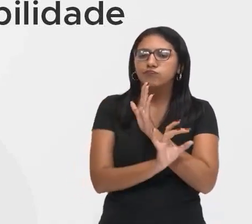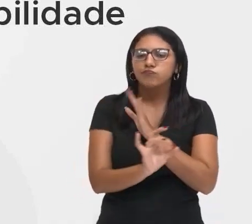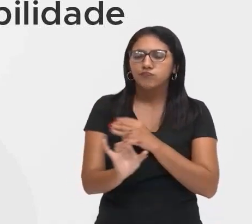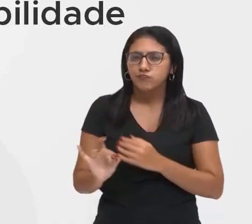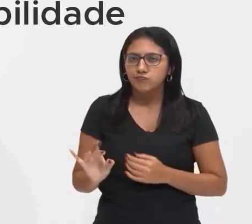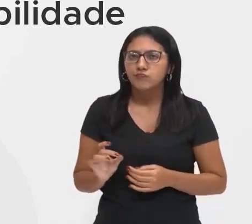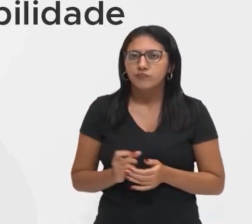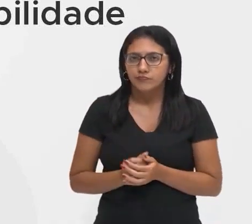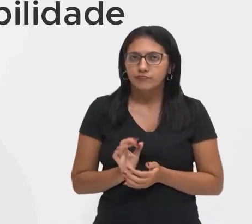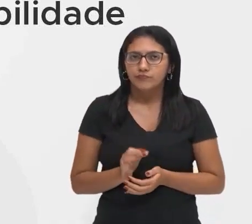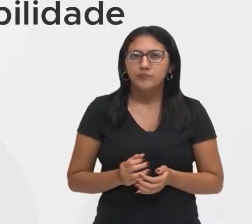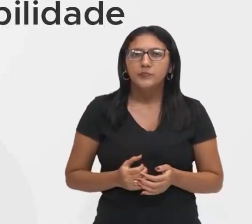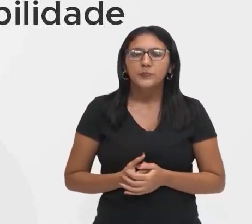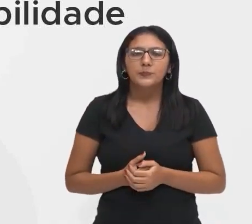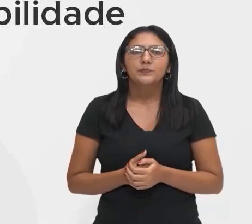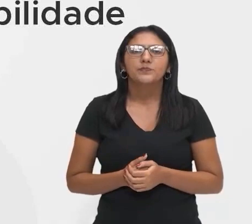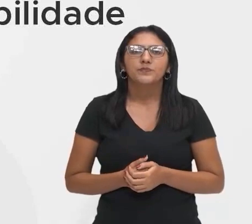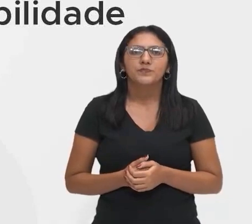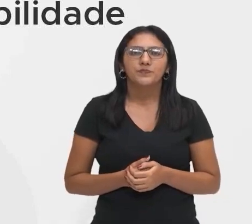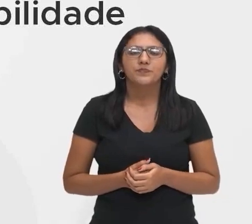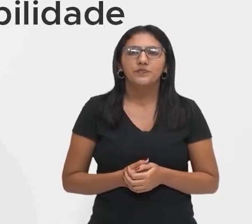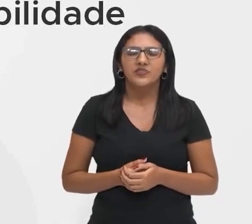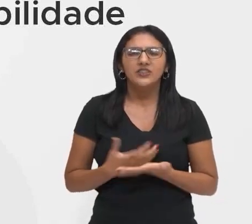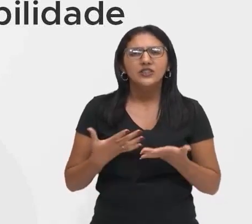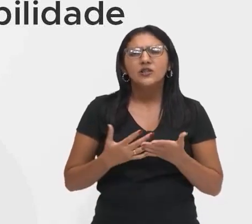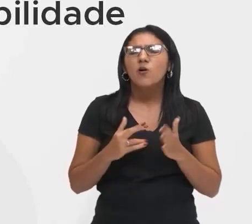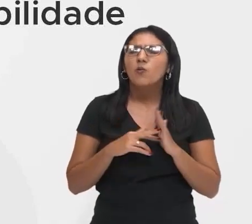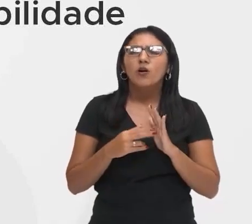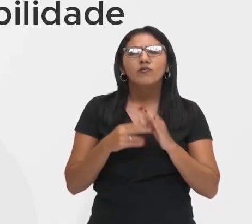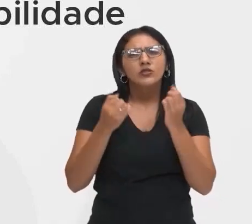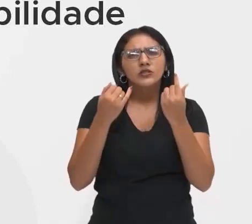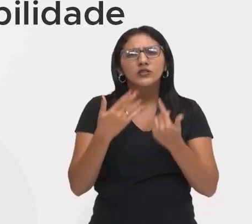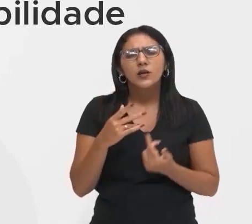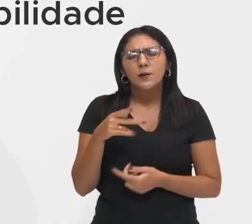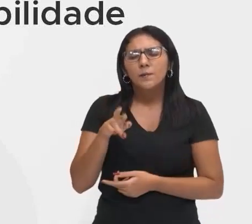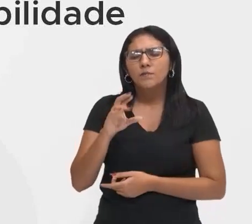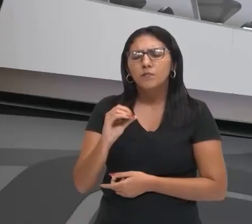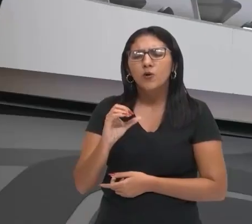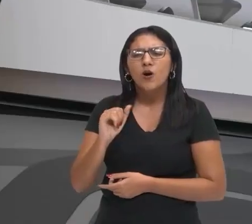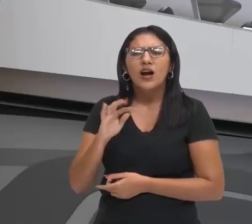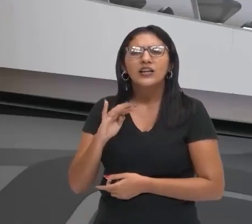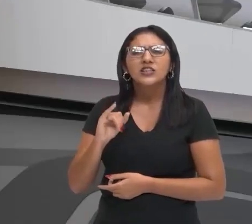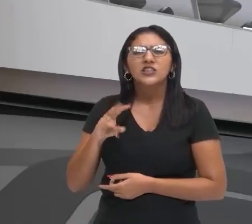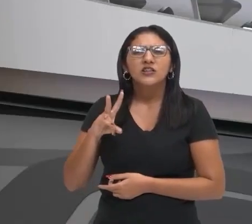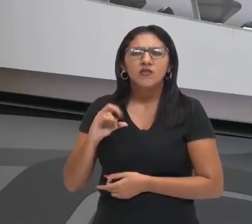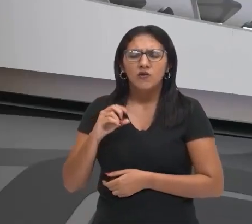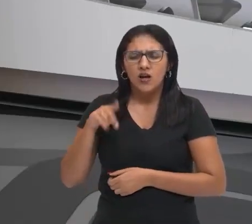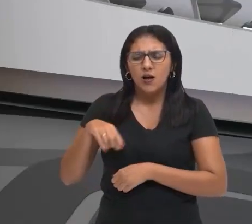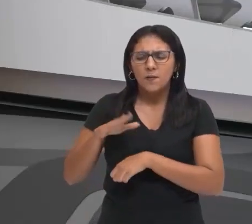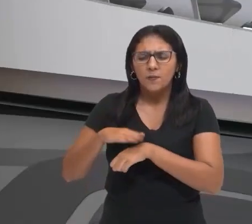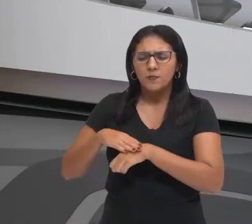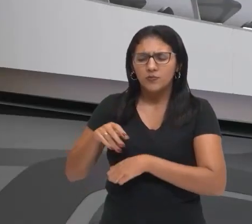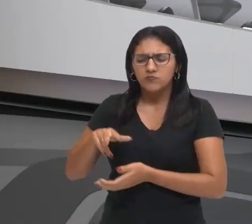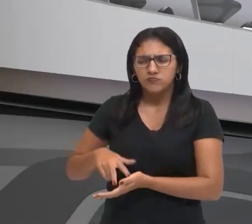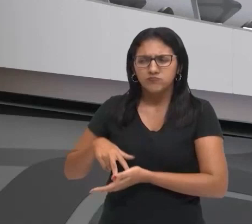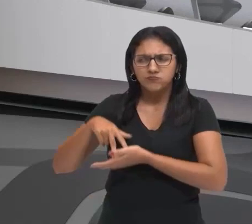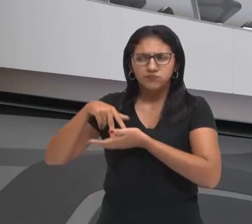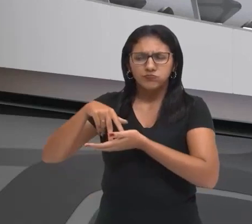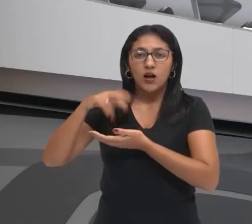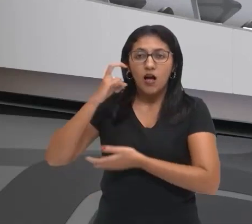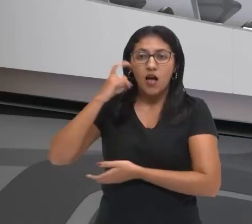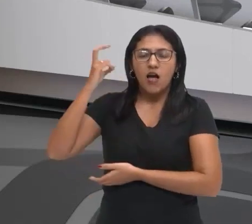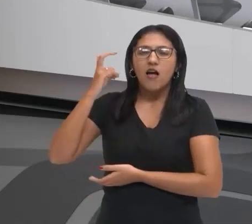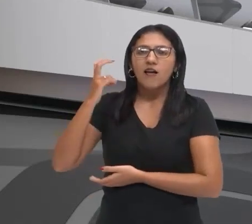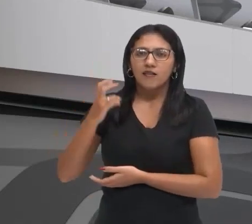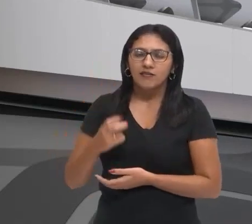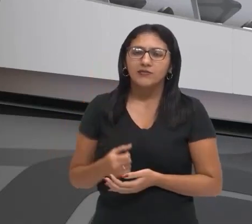questionamentos, certo? Então, o que eu quero dizer sobre esses alunos proativos? O professor, que é o mediador, que está em sala de aula, como